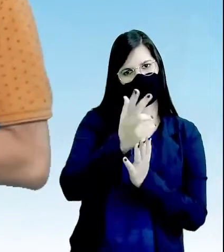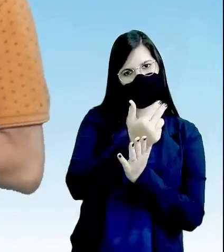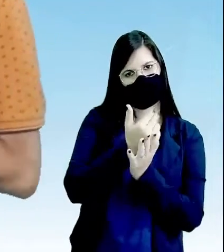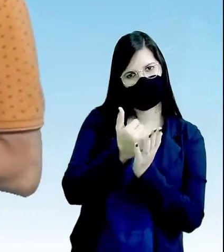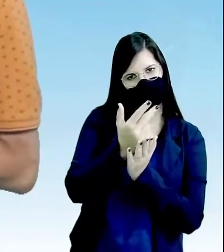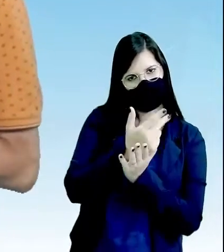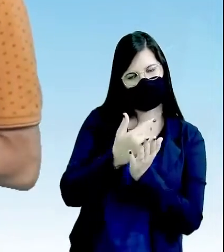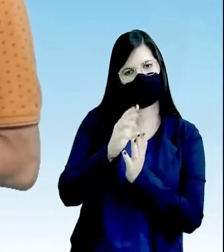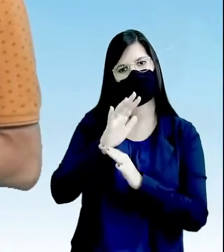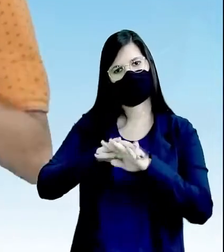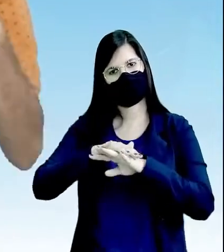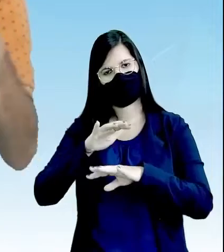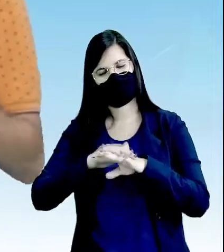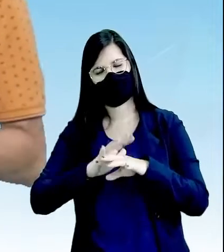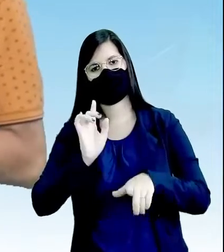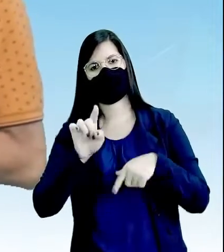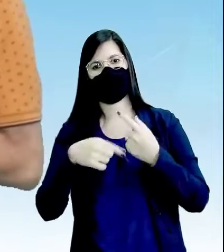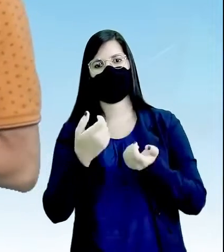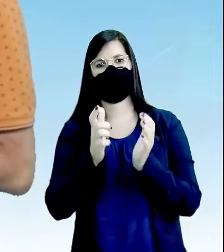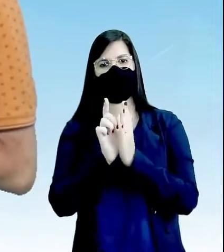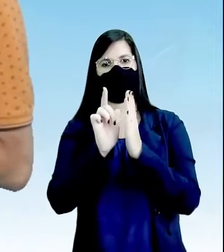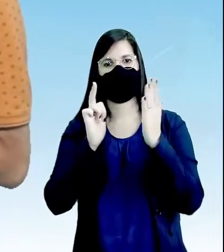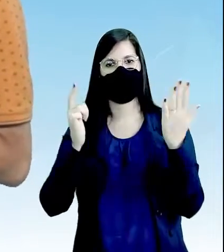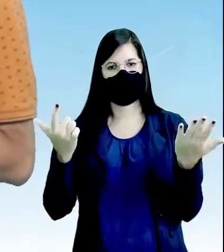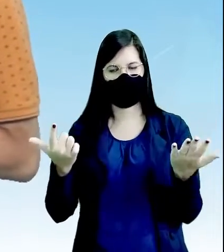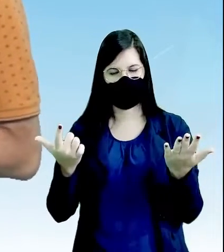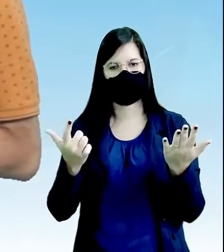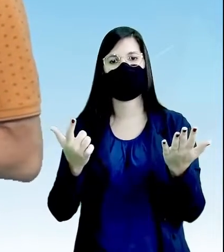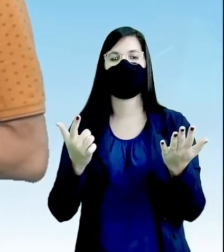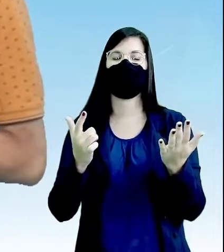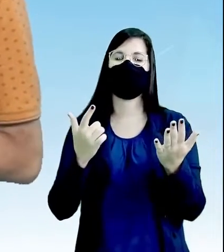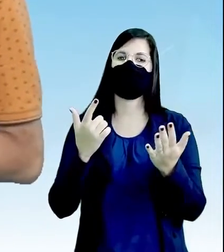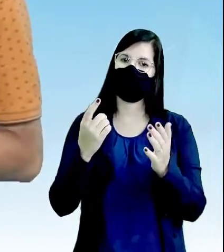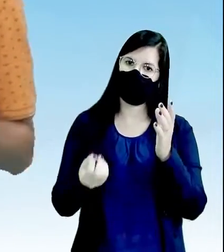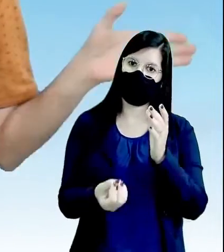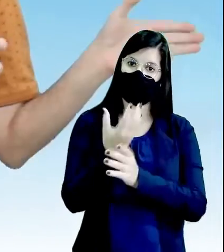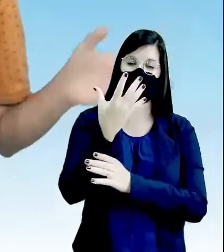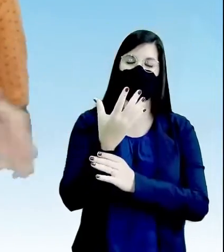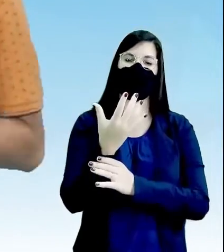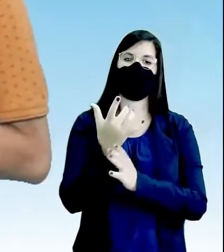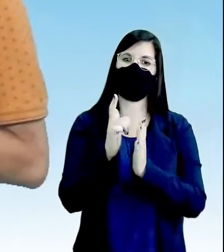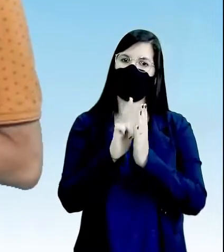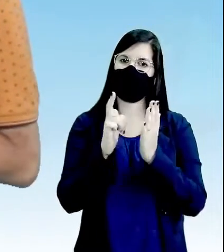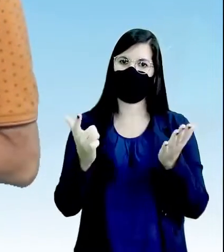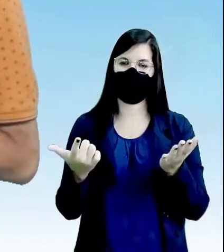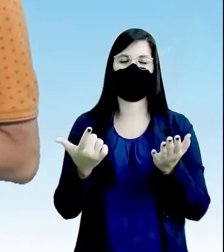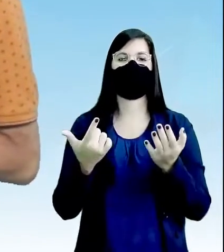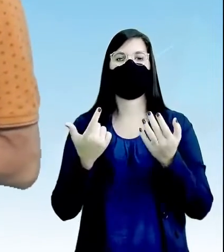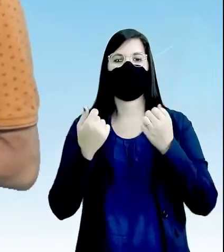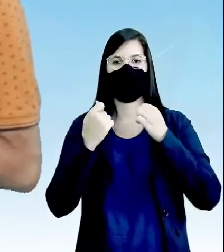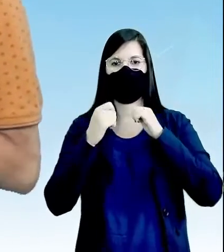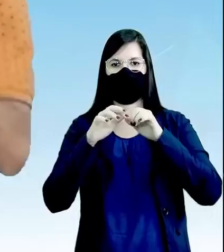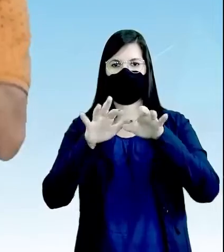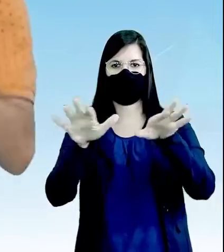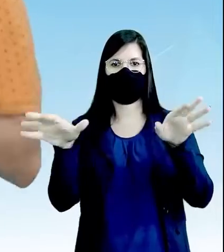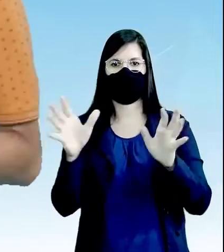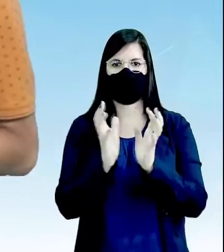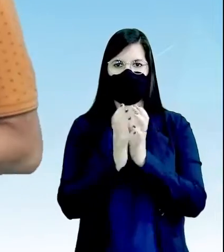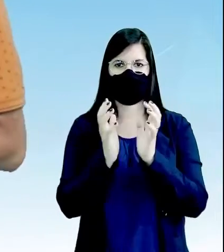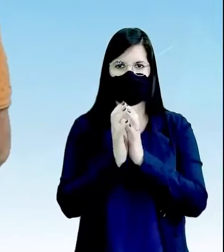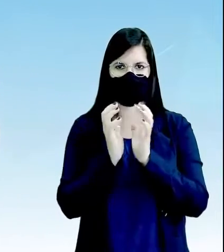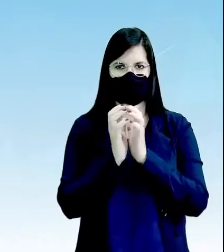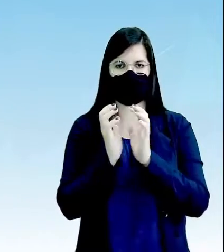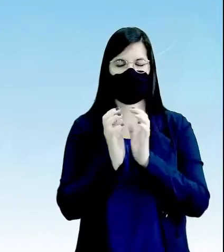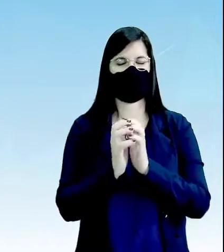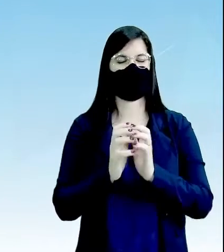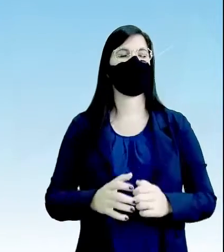também jornalista, e depois ele inclusive vai criar um jornal que vai circular aqui Nós veremos, no né? Recife, como nós veremos